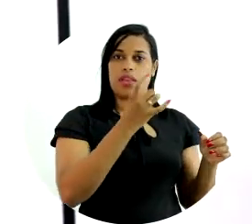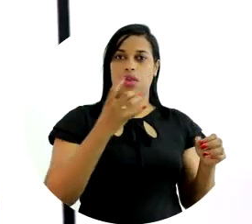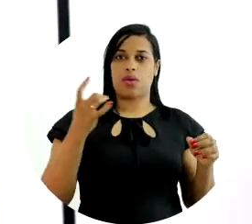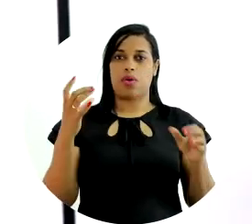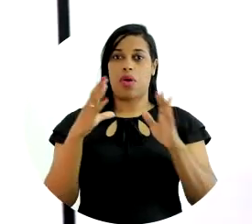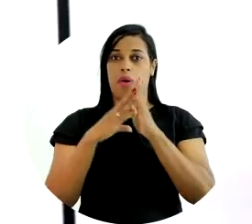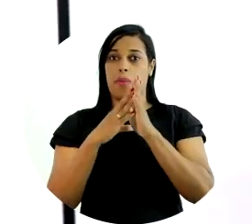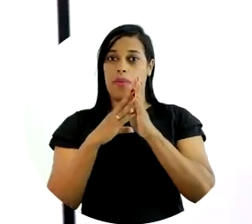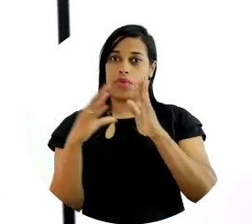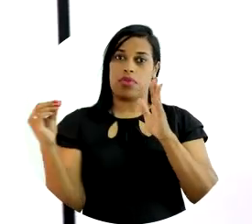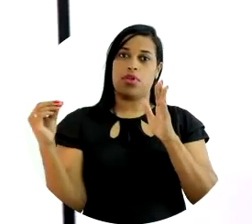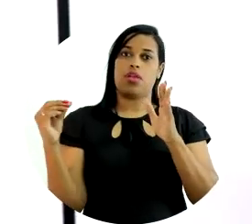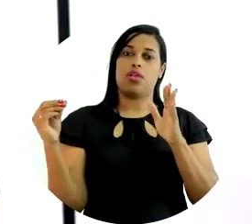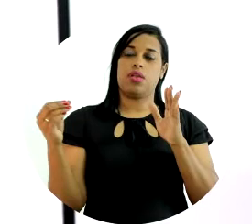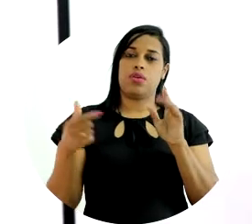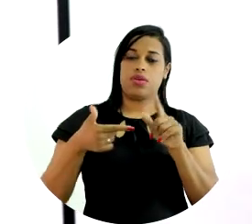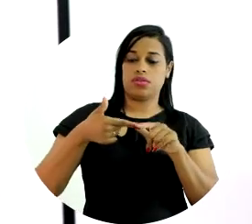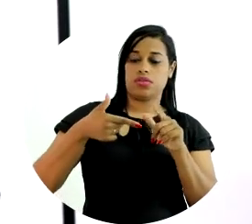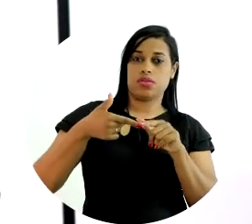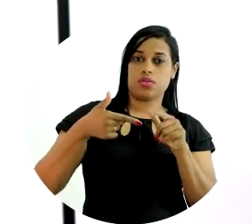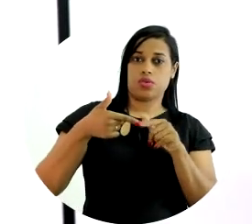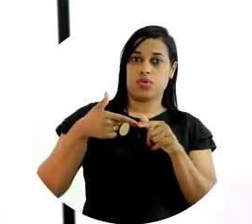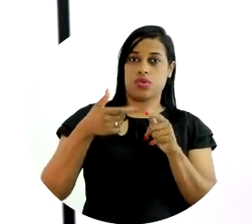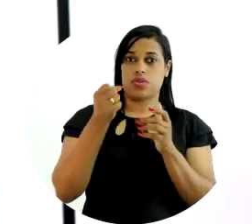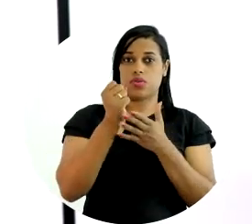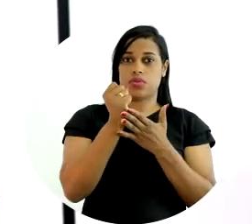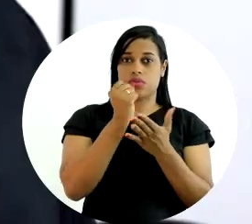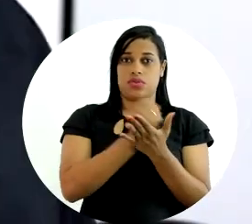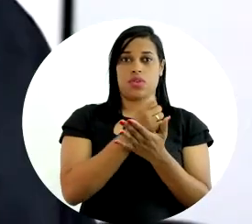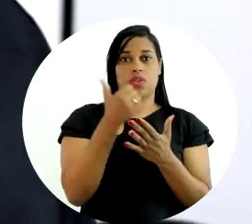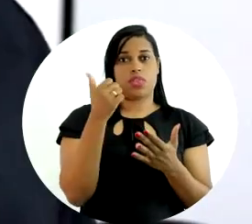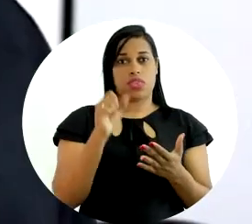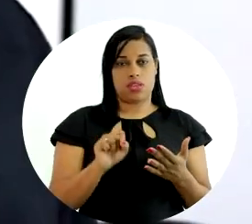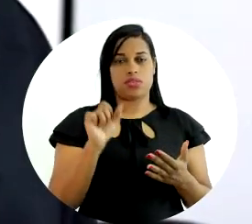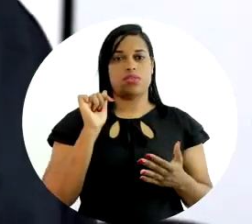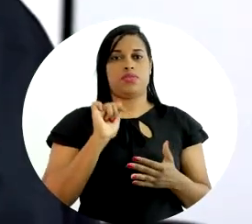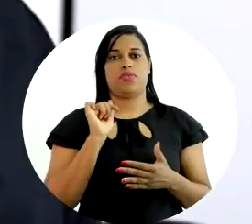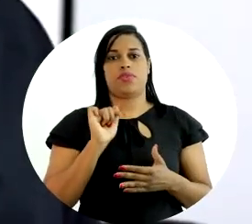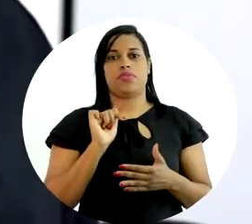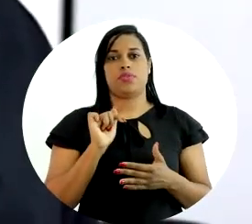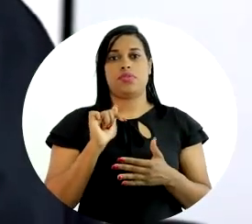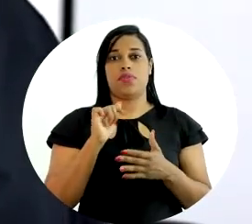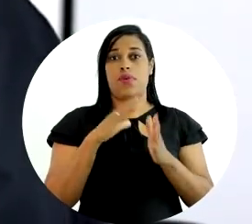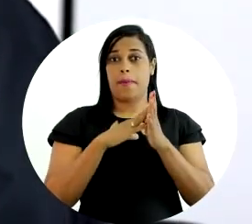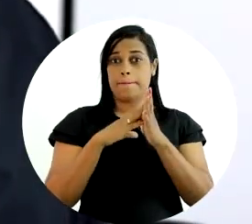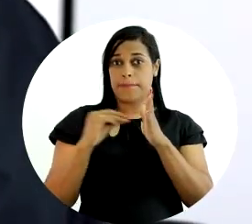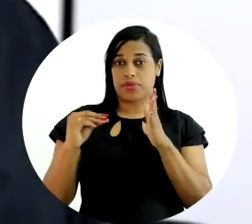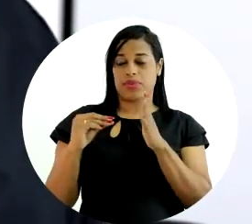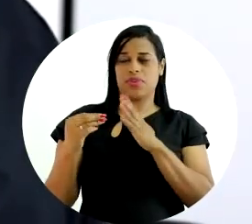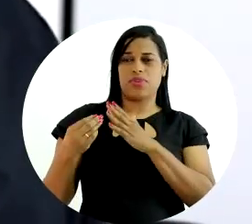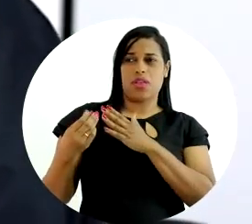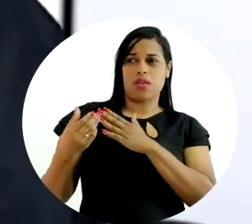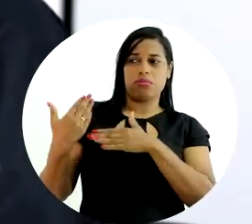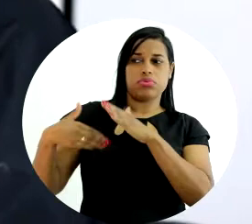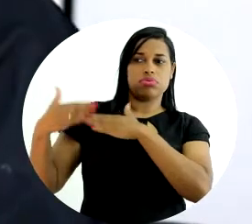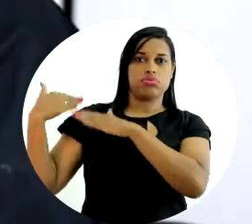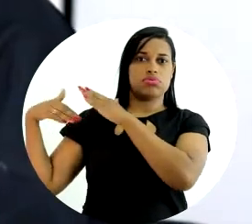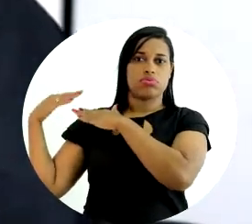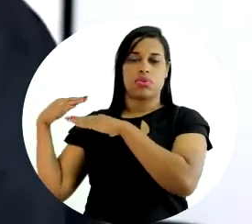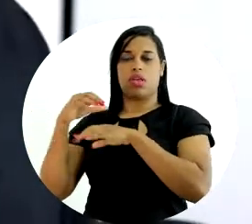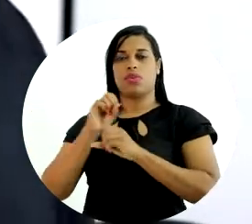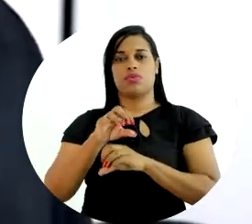o modelo a partir da metade vazio para o modelo